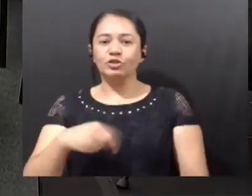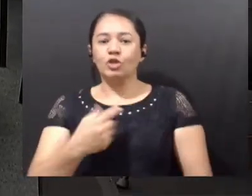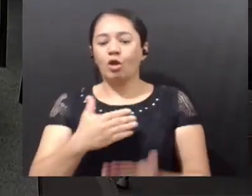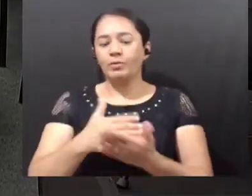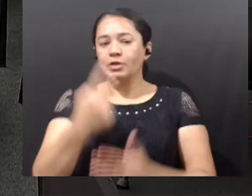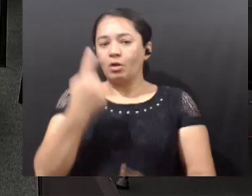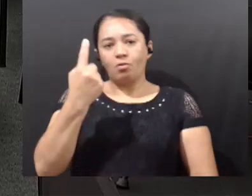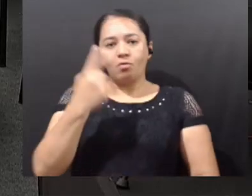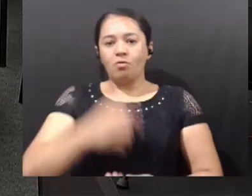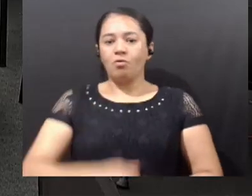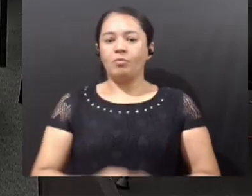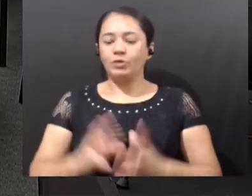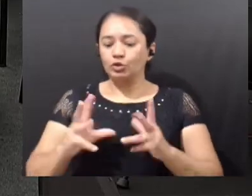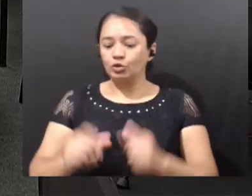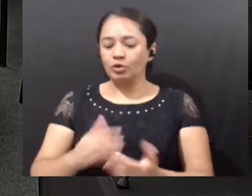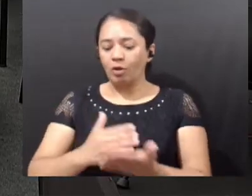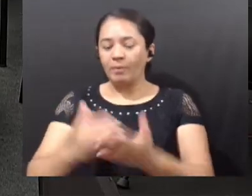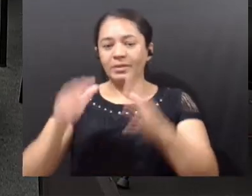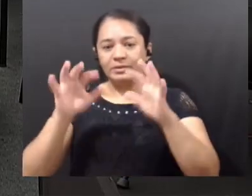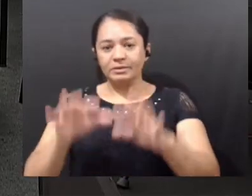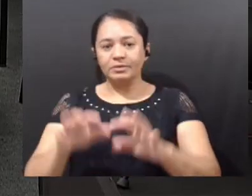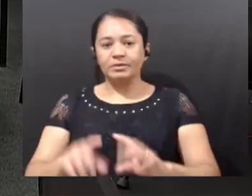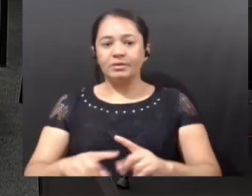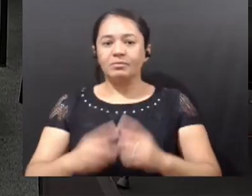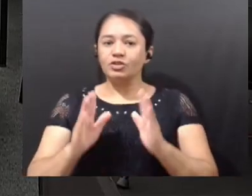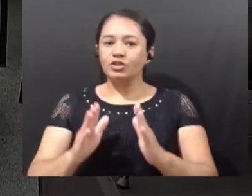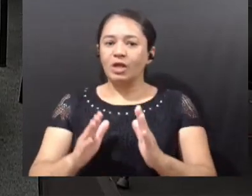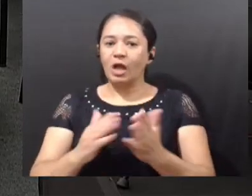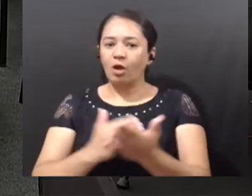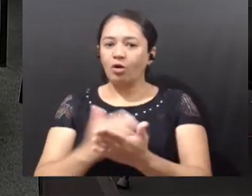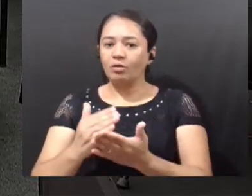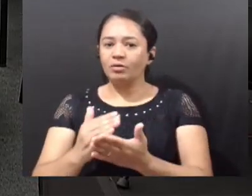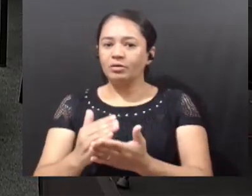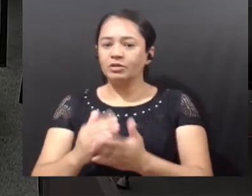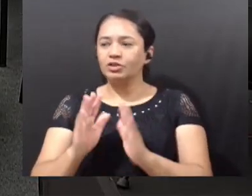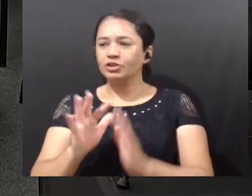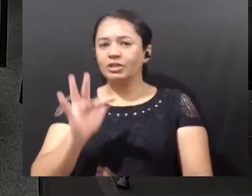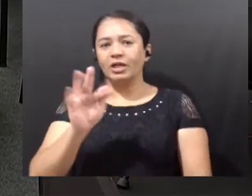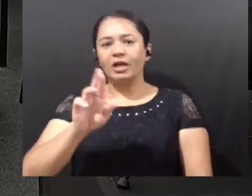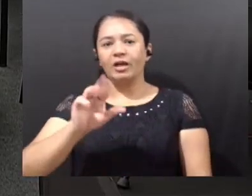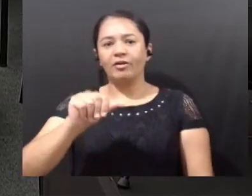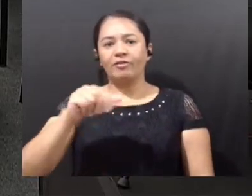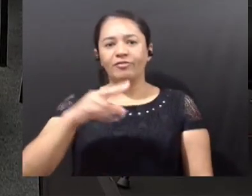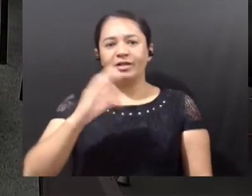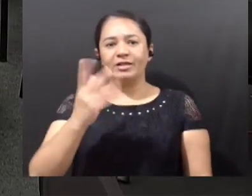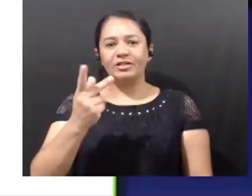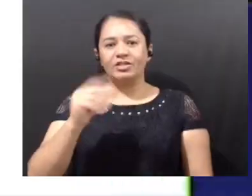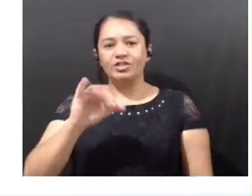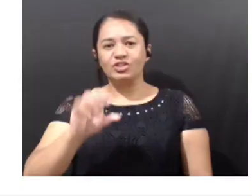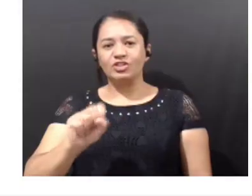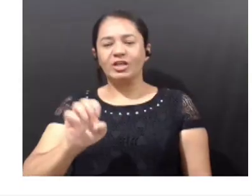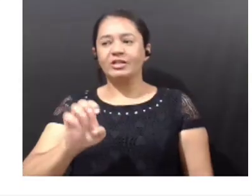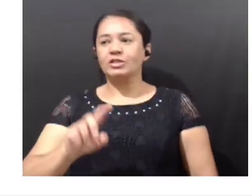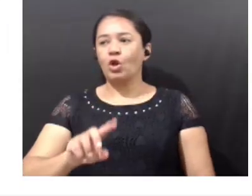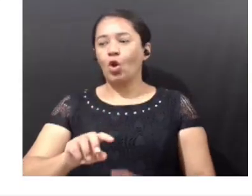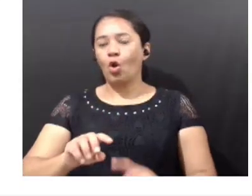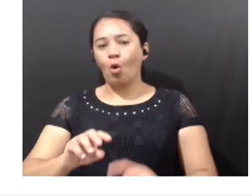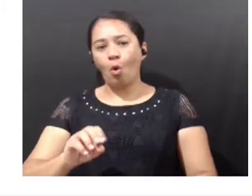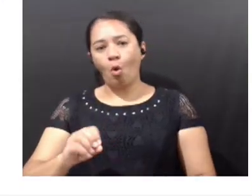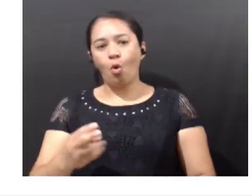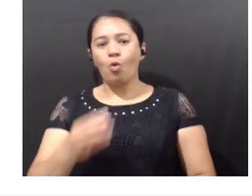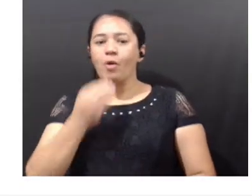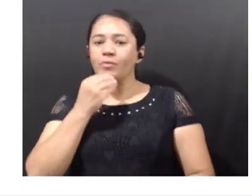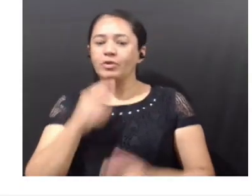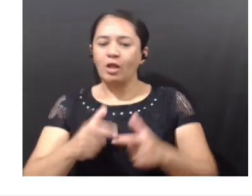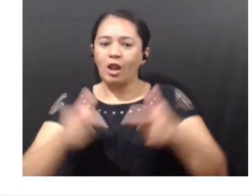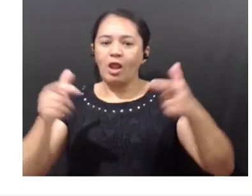começar. Mas já desde o começo já era franchising ou foi a oportunidade que foi aumentando e dando essa nova visão